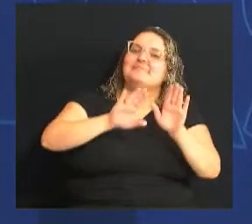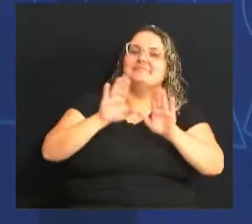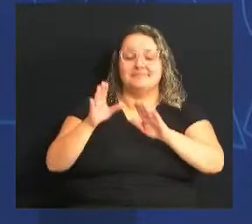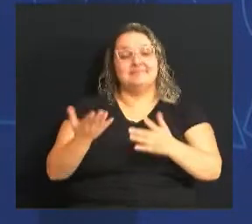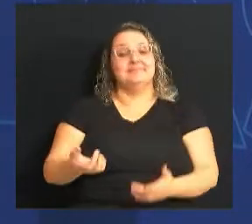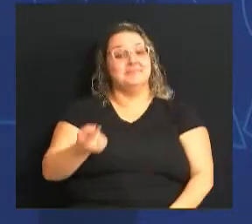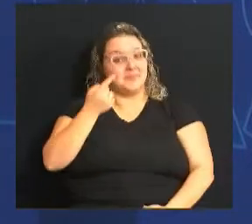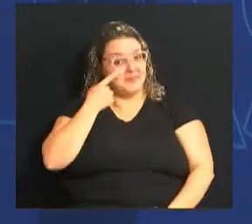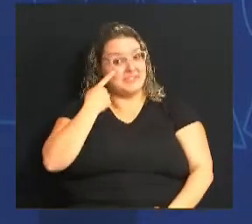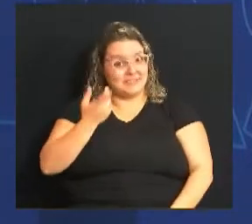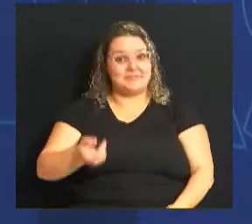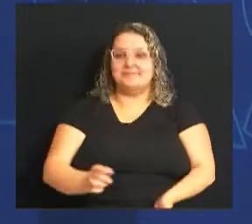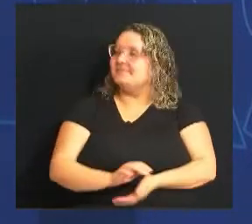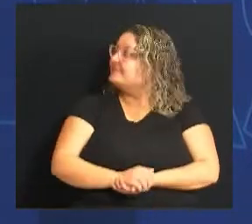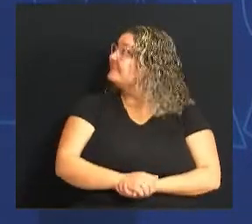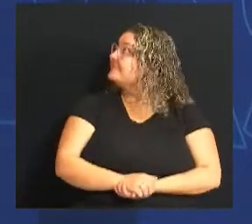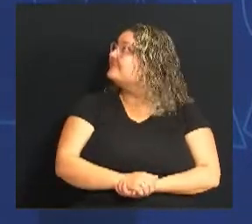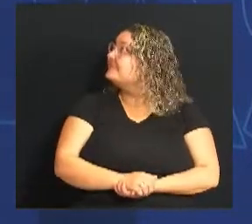Olha só.